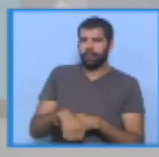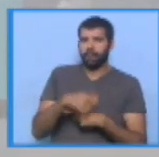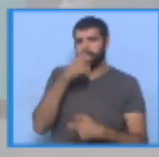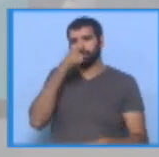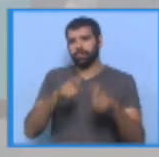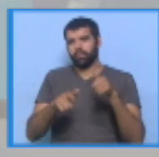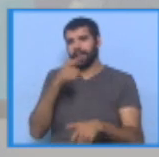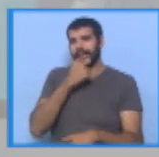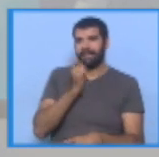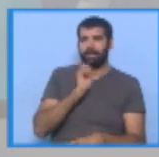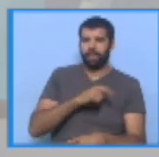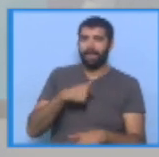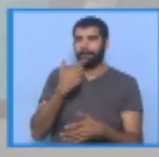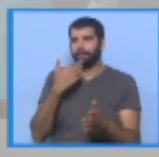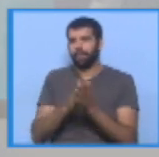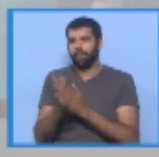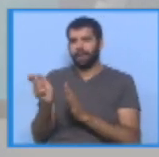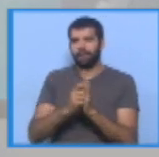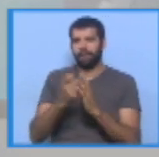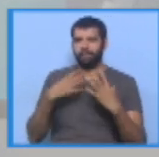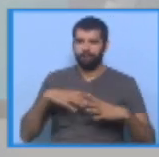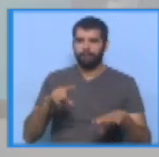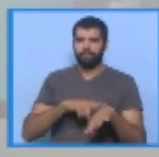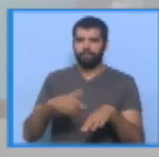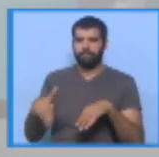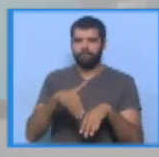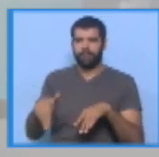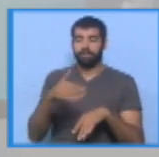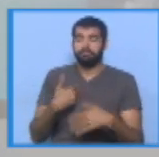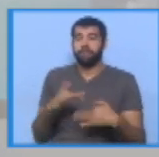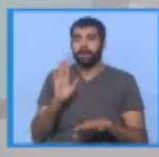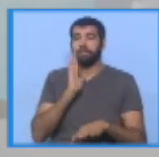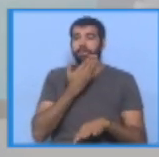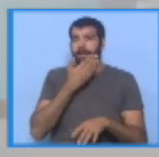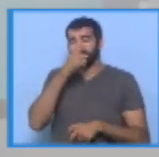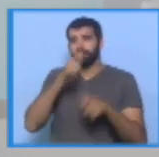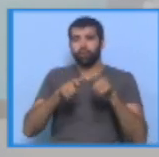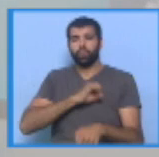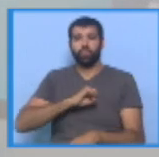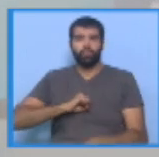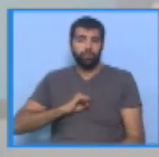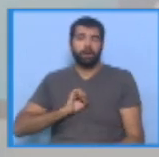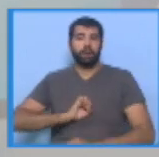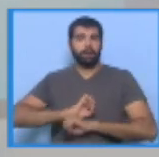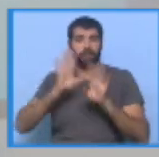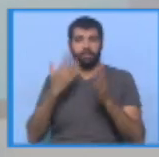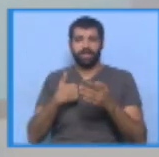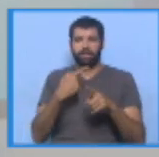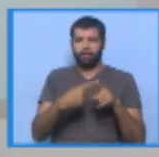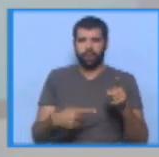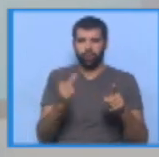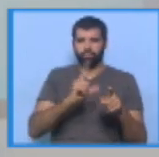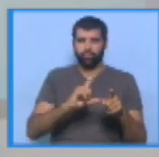procuram canalizar as férias para esta altura, mas claro, isso depende das entidades patronais e então, desde meados de